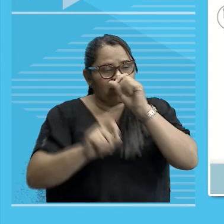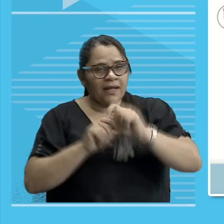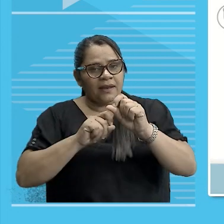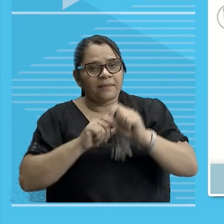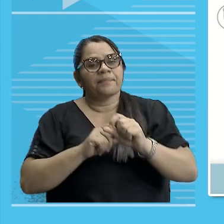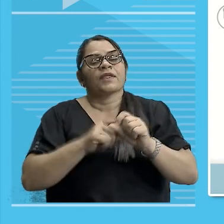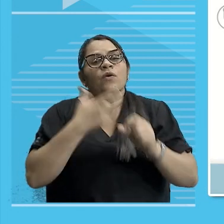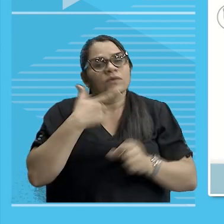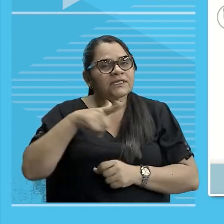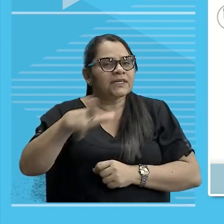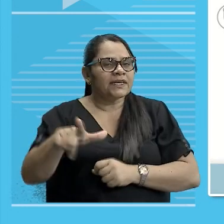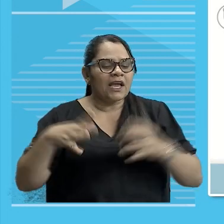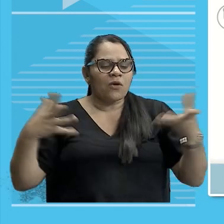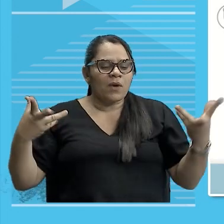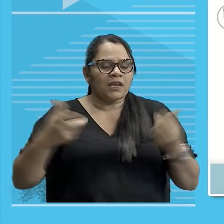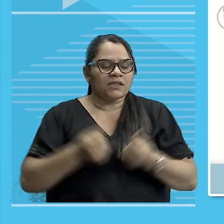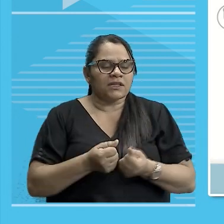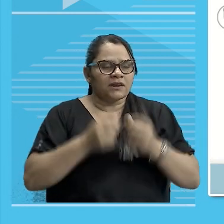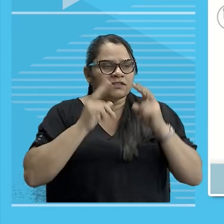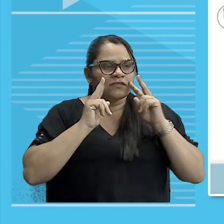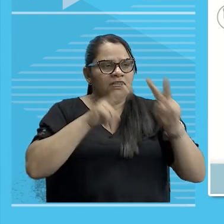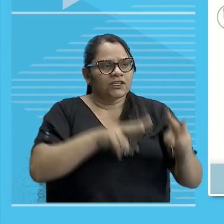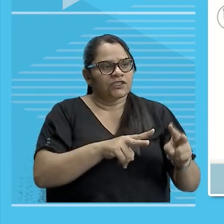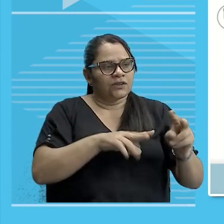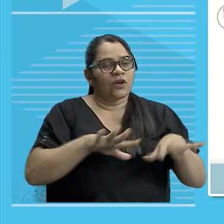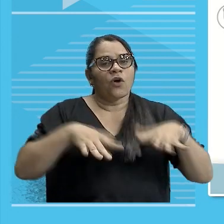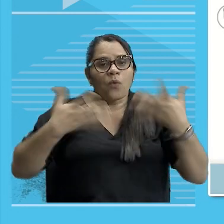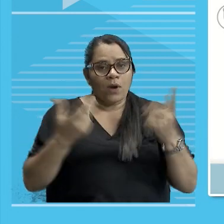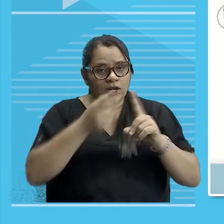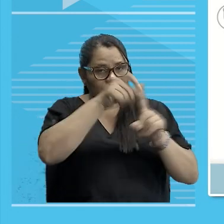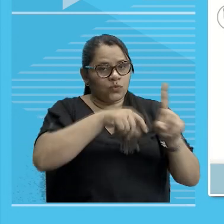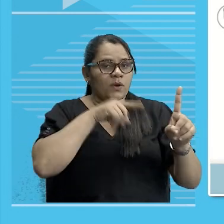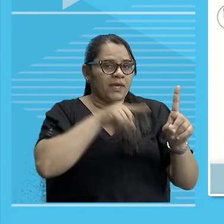qualidade então gente quando o Eduardo demo